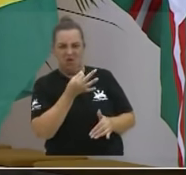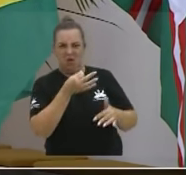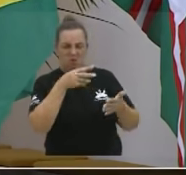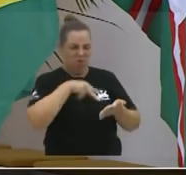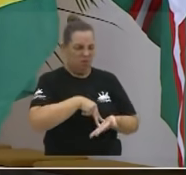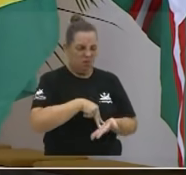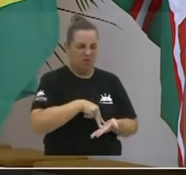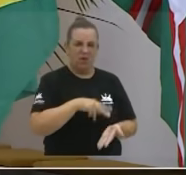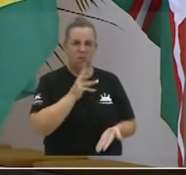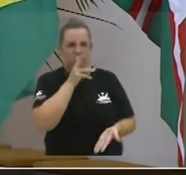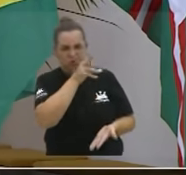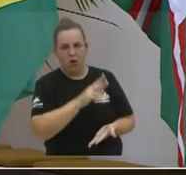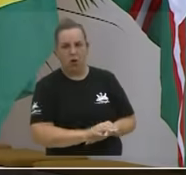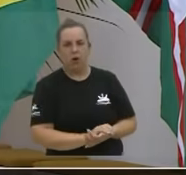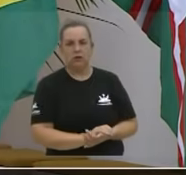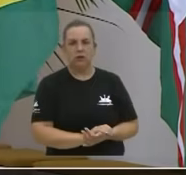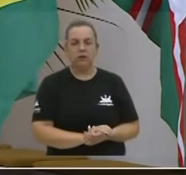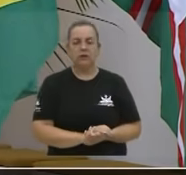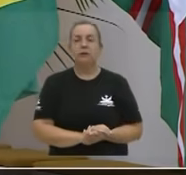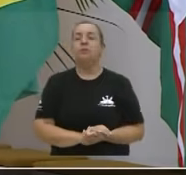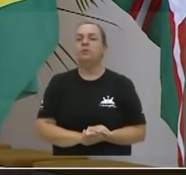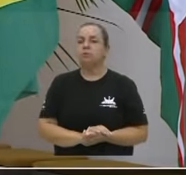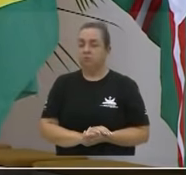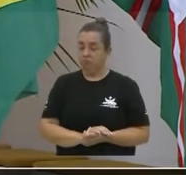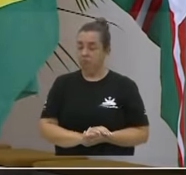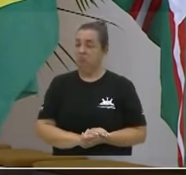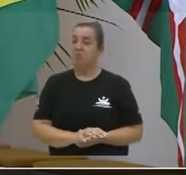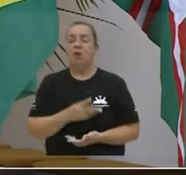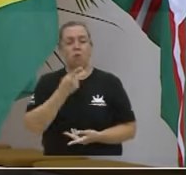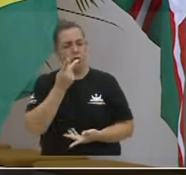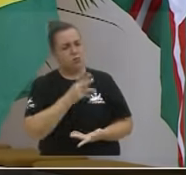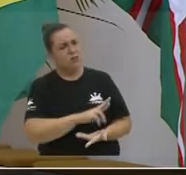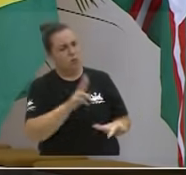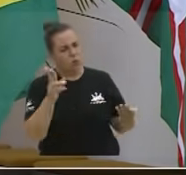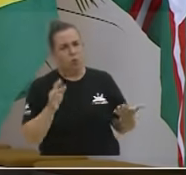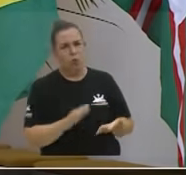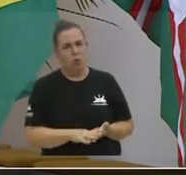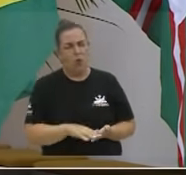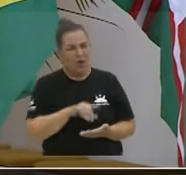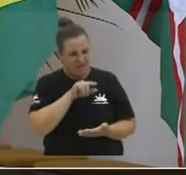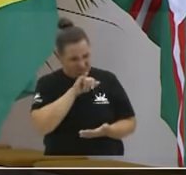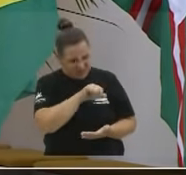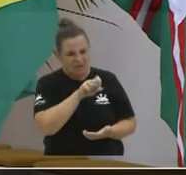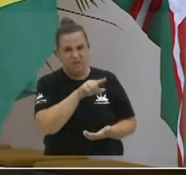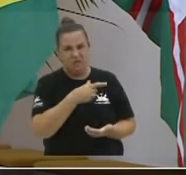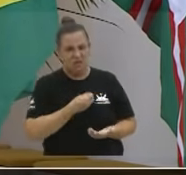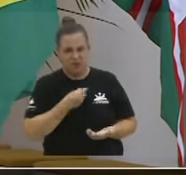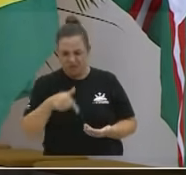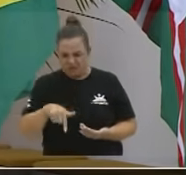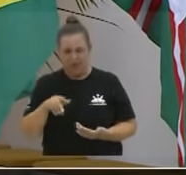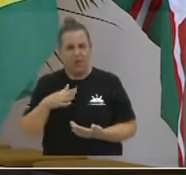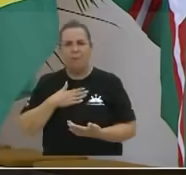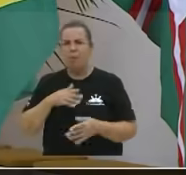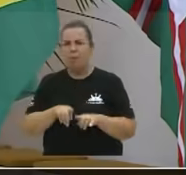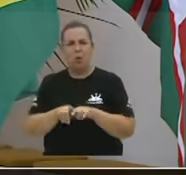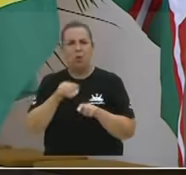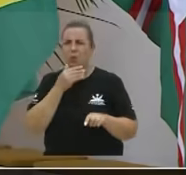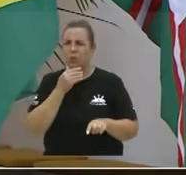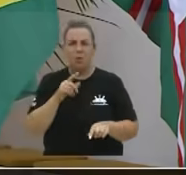mulher de fibra, e disse: Senhor, se estivesses aqui, meu irmão não teria